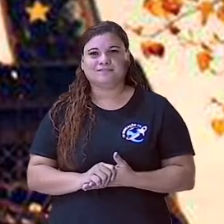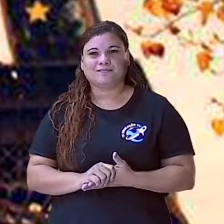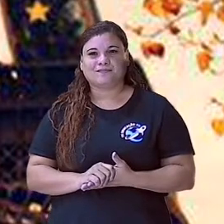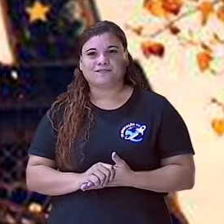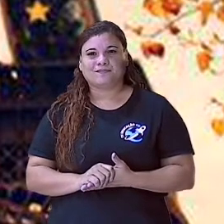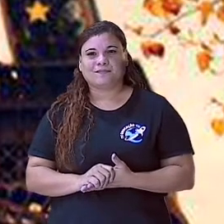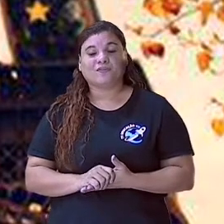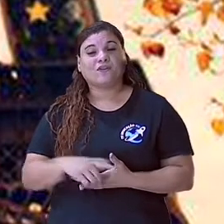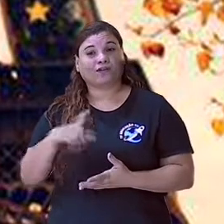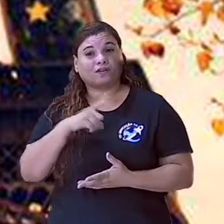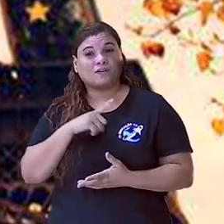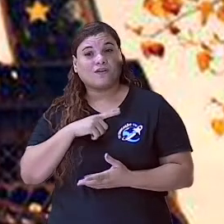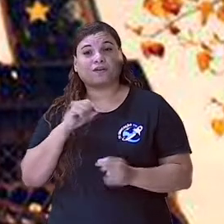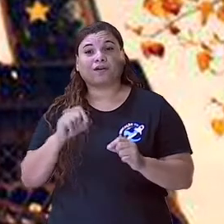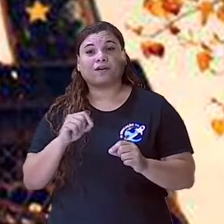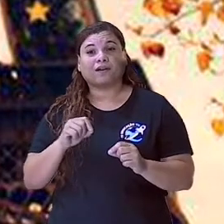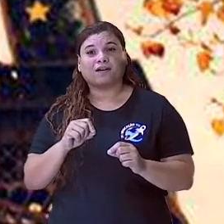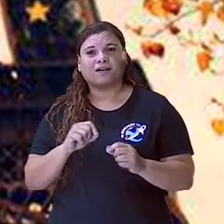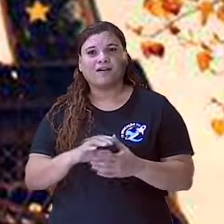da vegetação